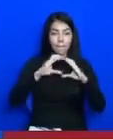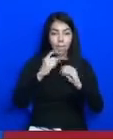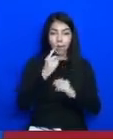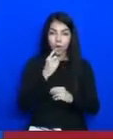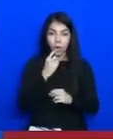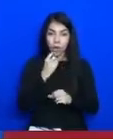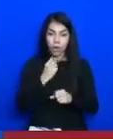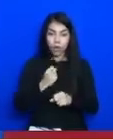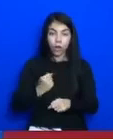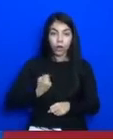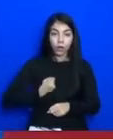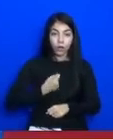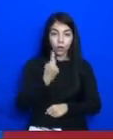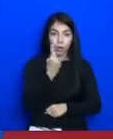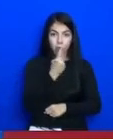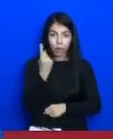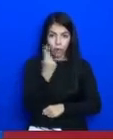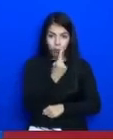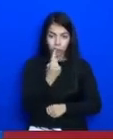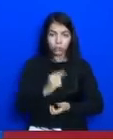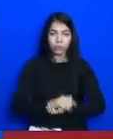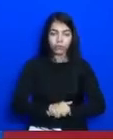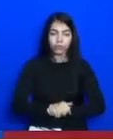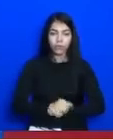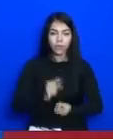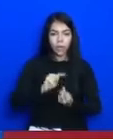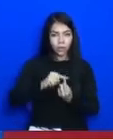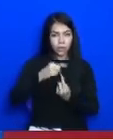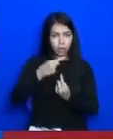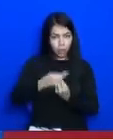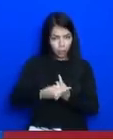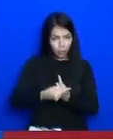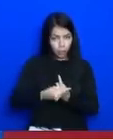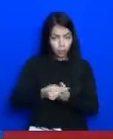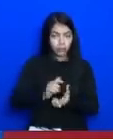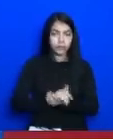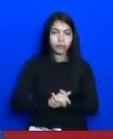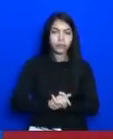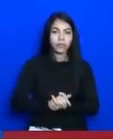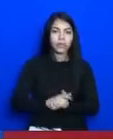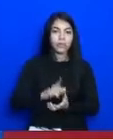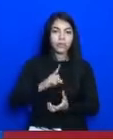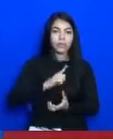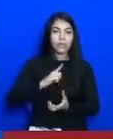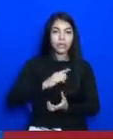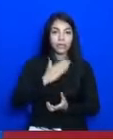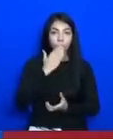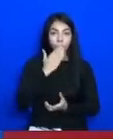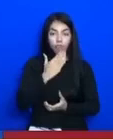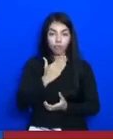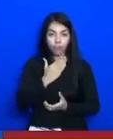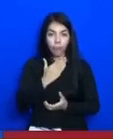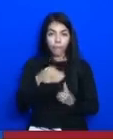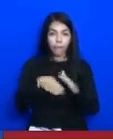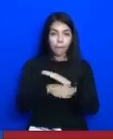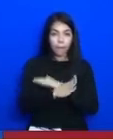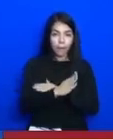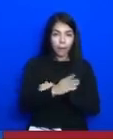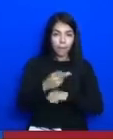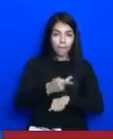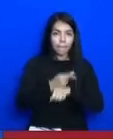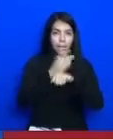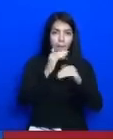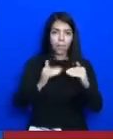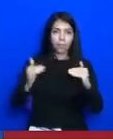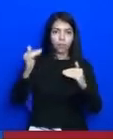11. Vermelha, 11. Na sequência do dia de sorte, tem Time Mania com o maior prêmio da